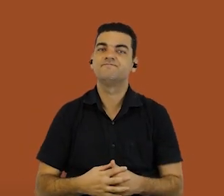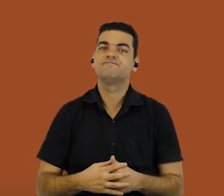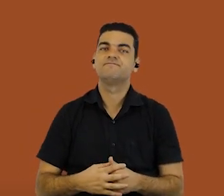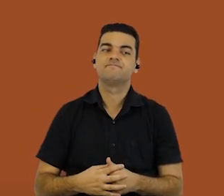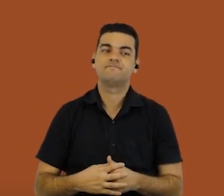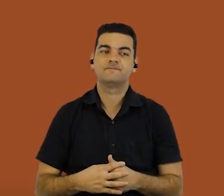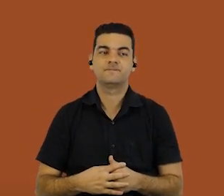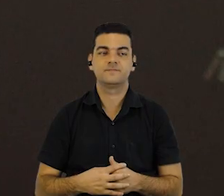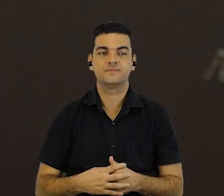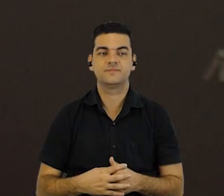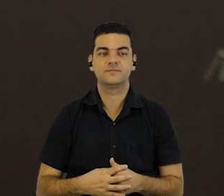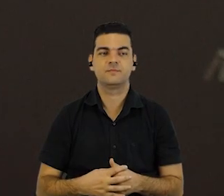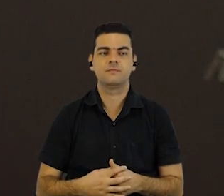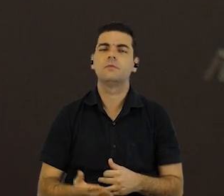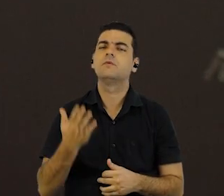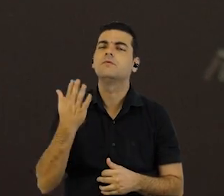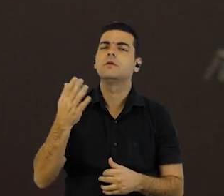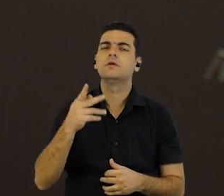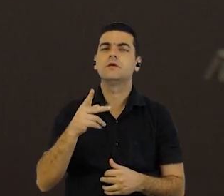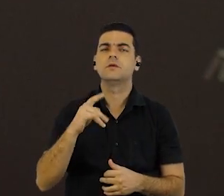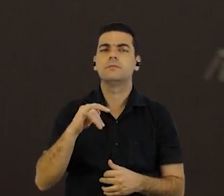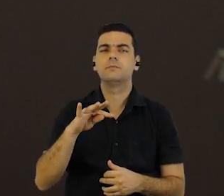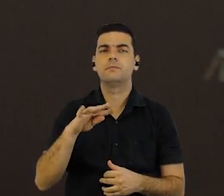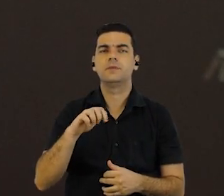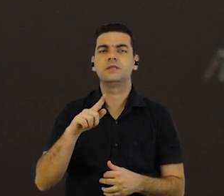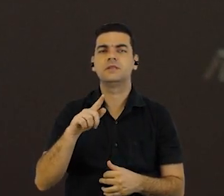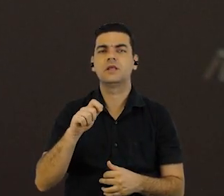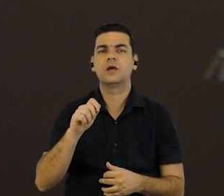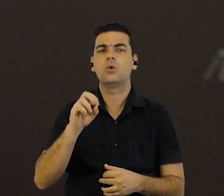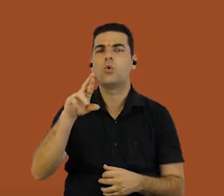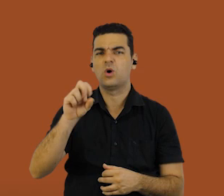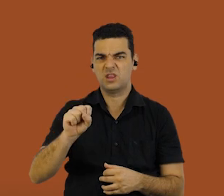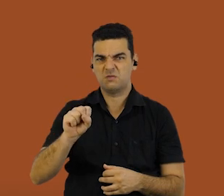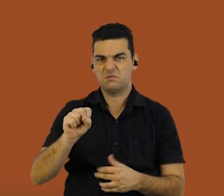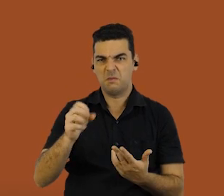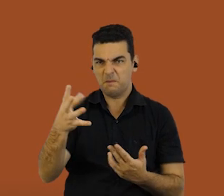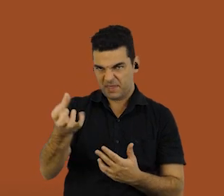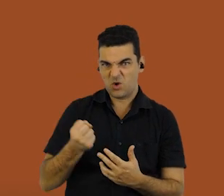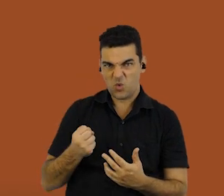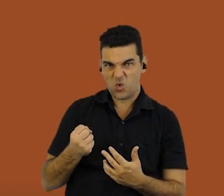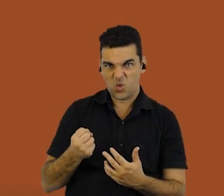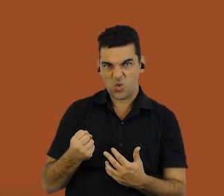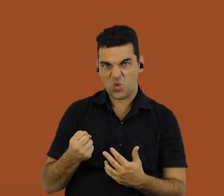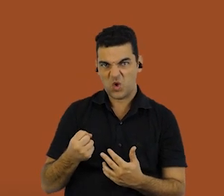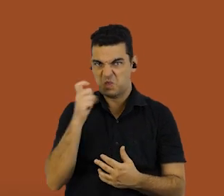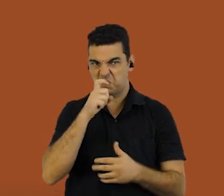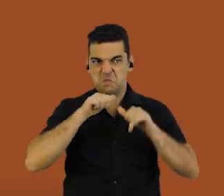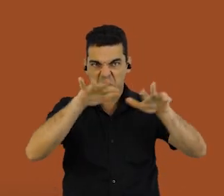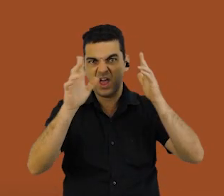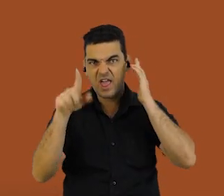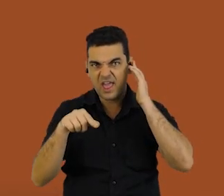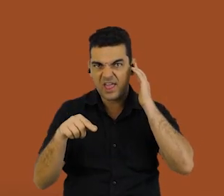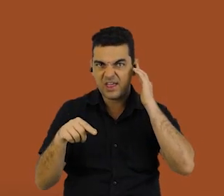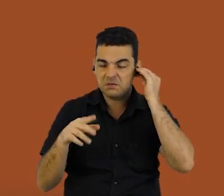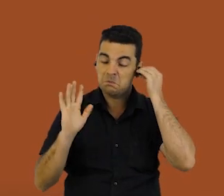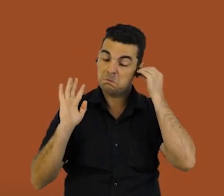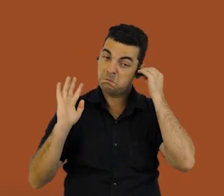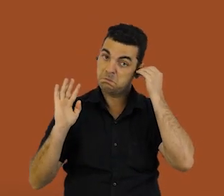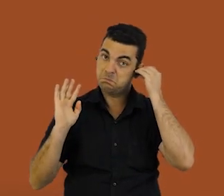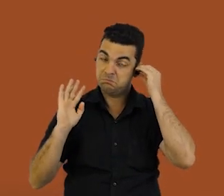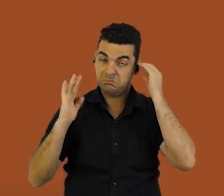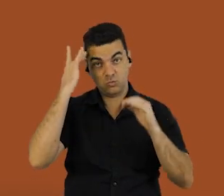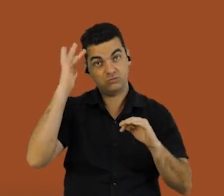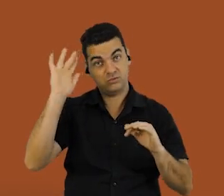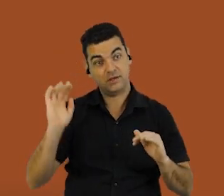do AfroLAN. Pitágoras se apropriou, então? É o entendimento que nós temos, né? De que